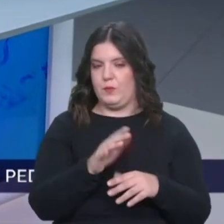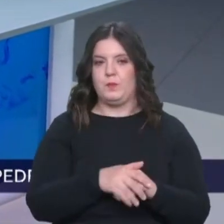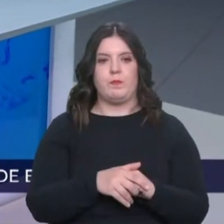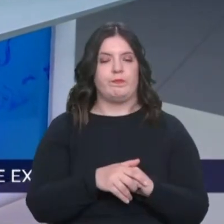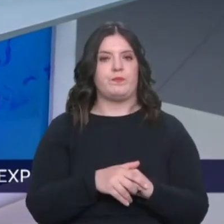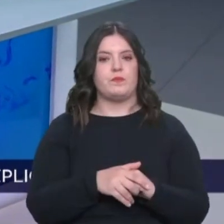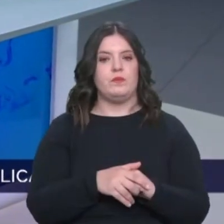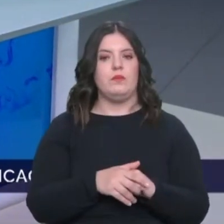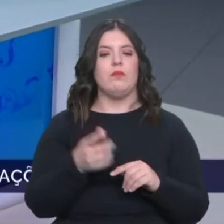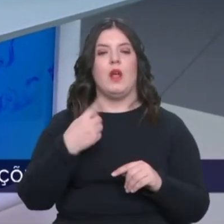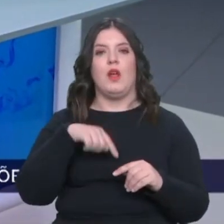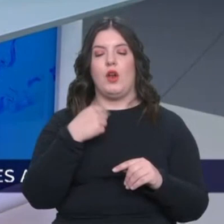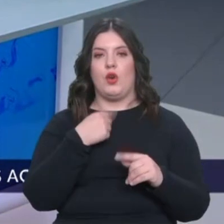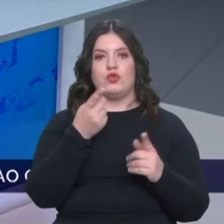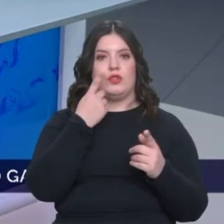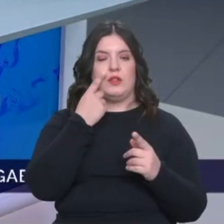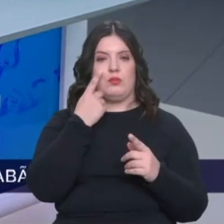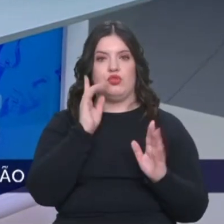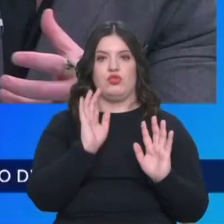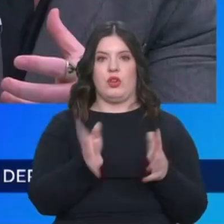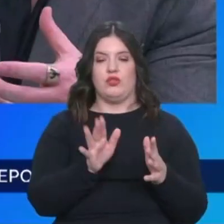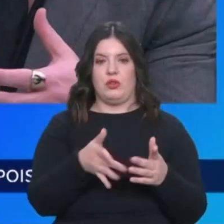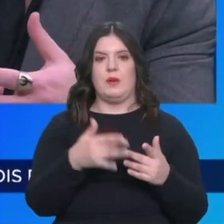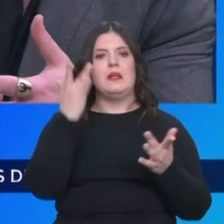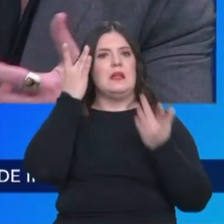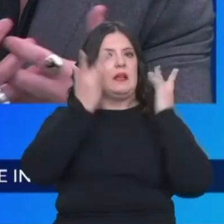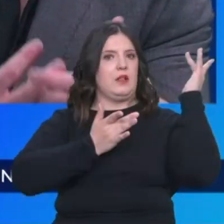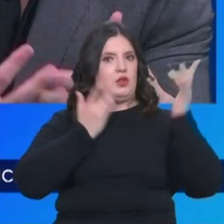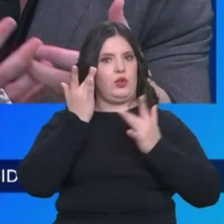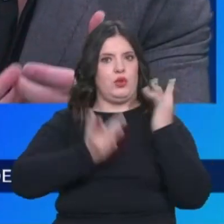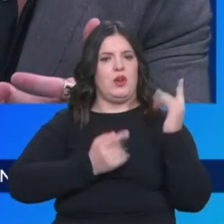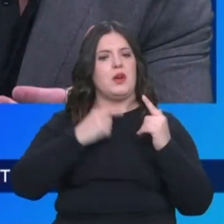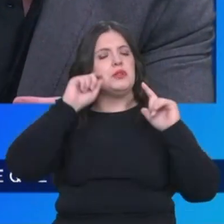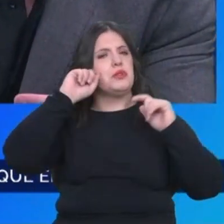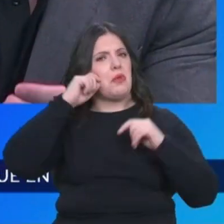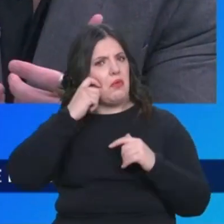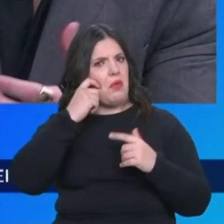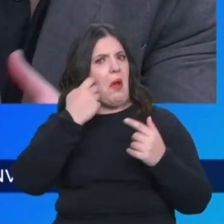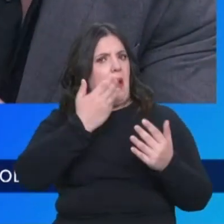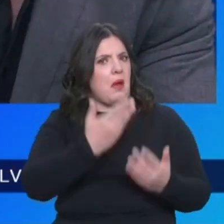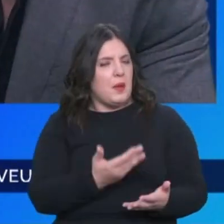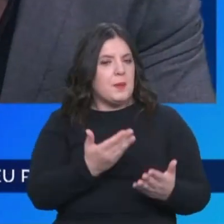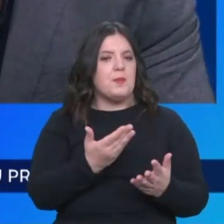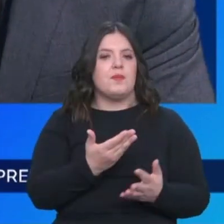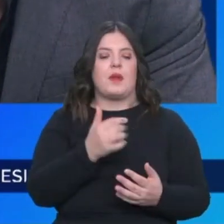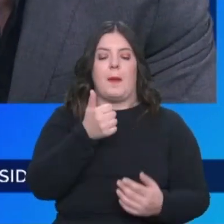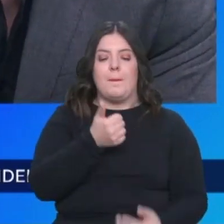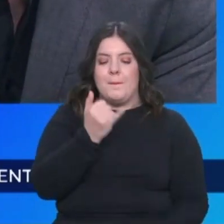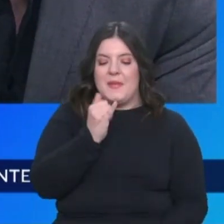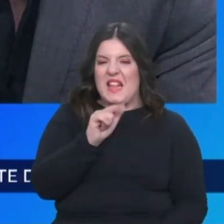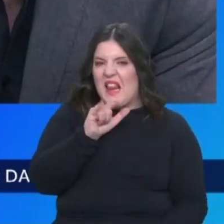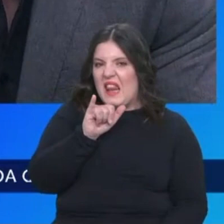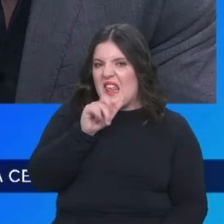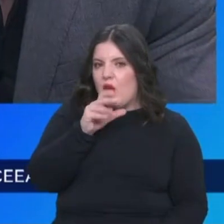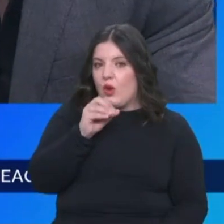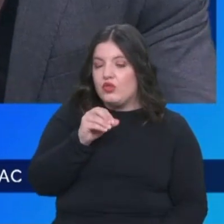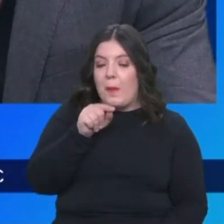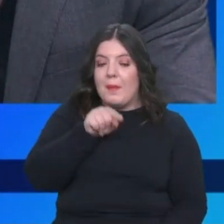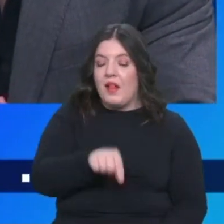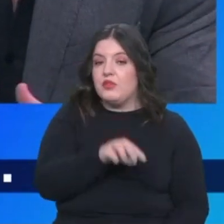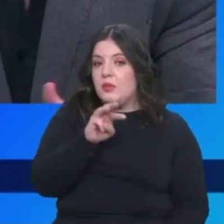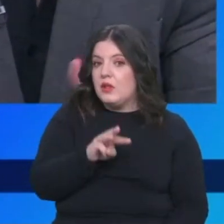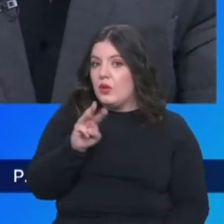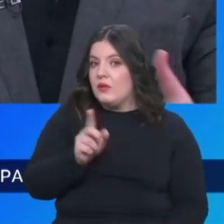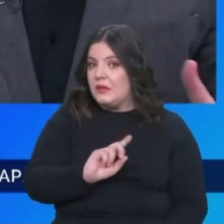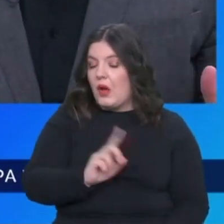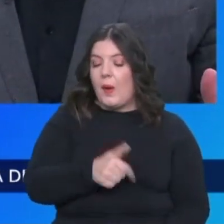seguinte: nós já conhecemos, ou melhor, teoricamente desconfiamos que existem bilhões, não é milhares de milhões, é bilhões